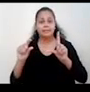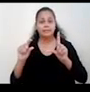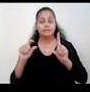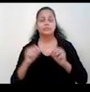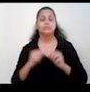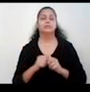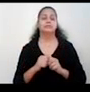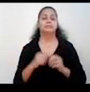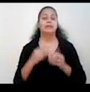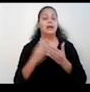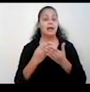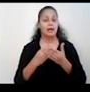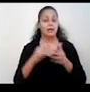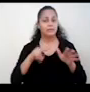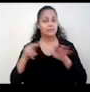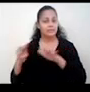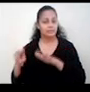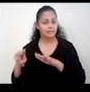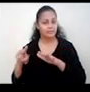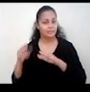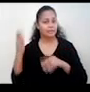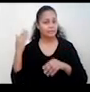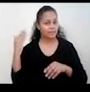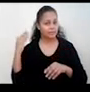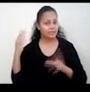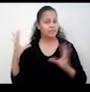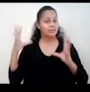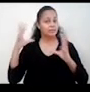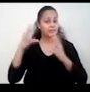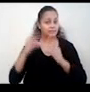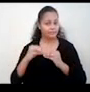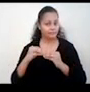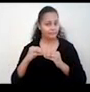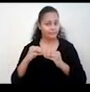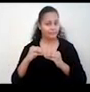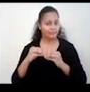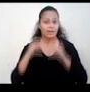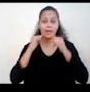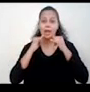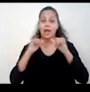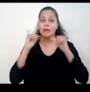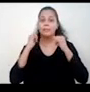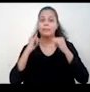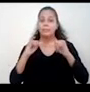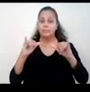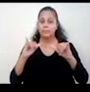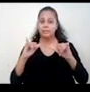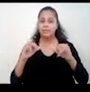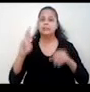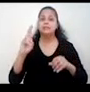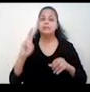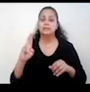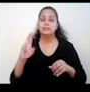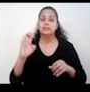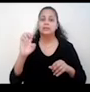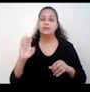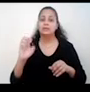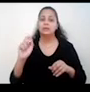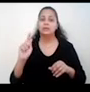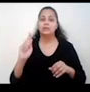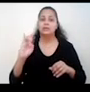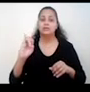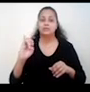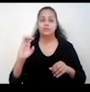aula da semana passada se resumiu aí à publicação da REGIC, né? Nós estudamos, né, a influência desses